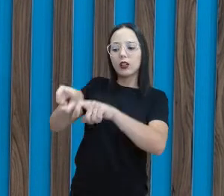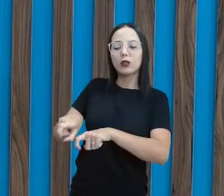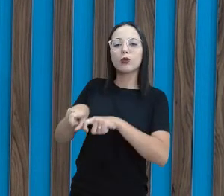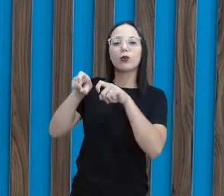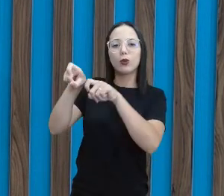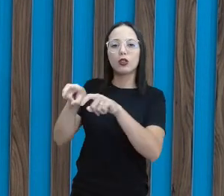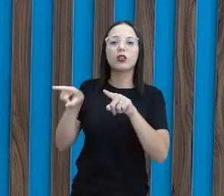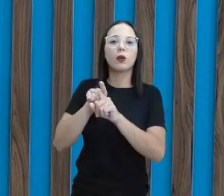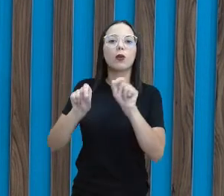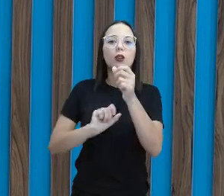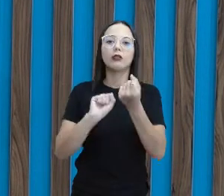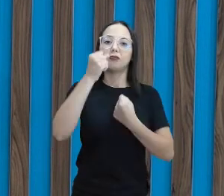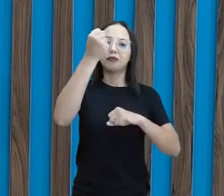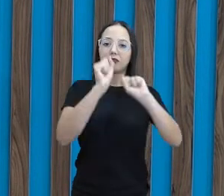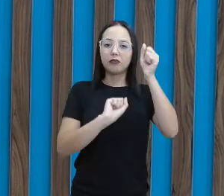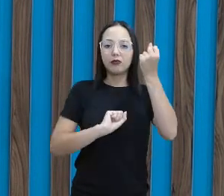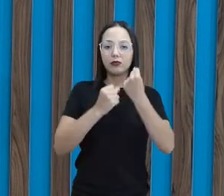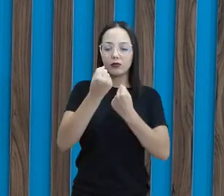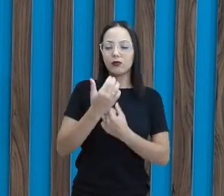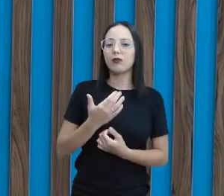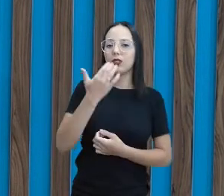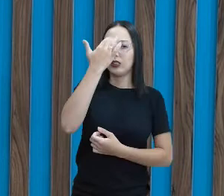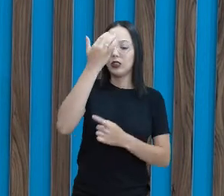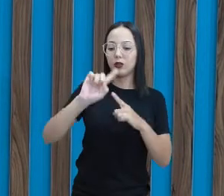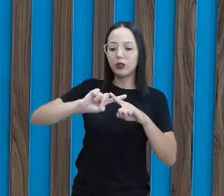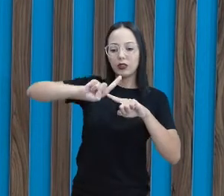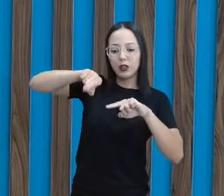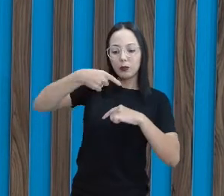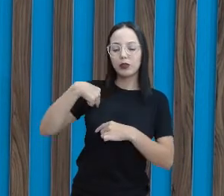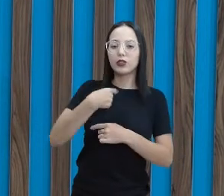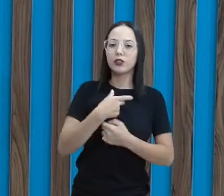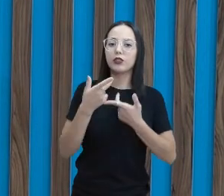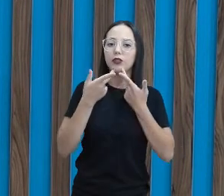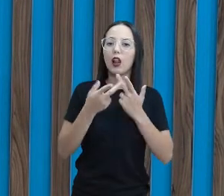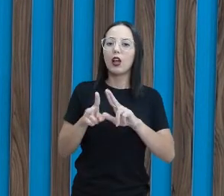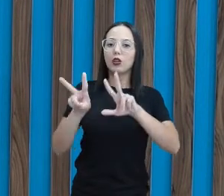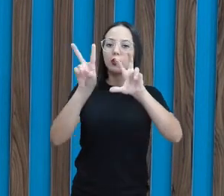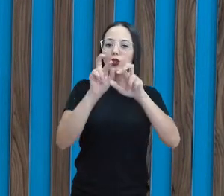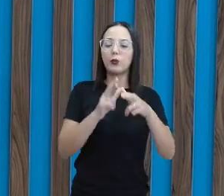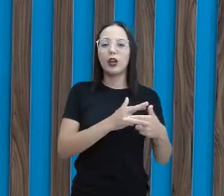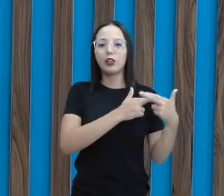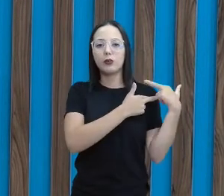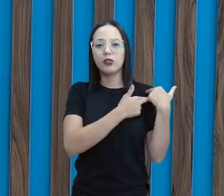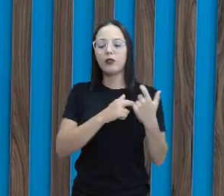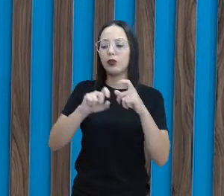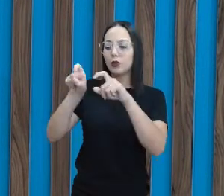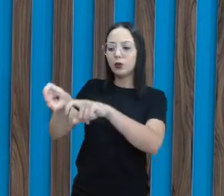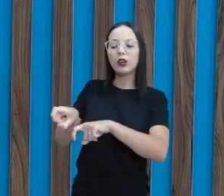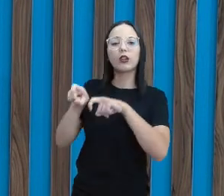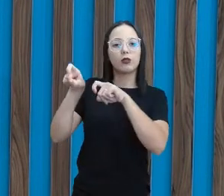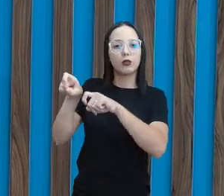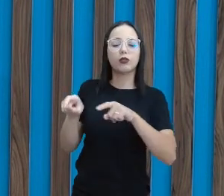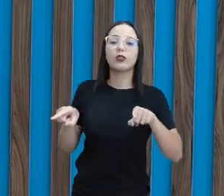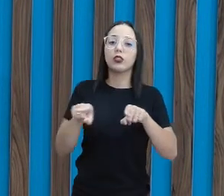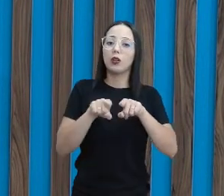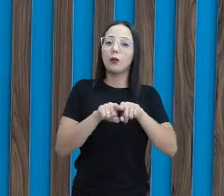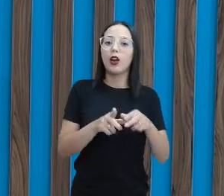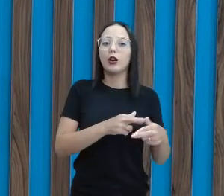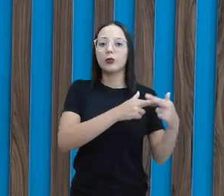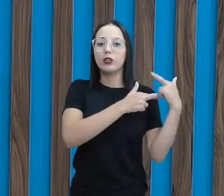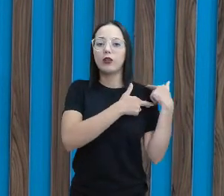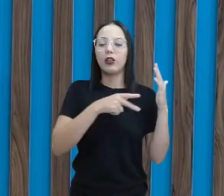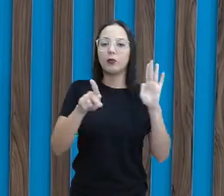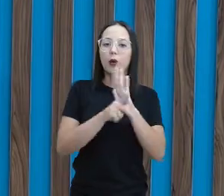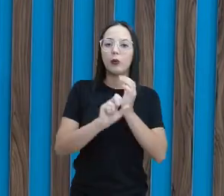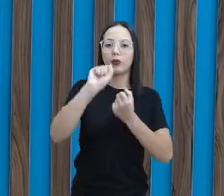como também da indústria. Depois aí vamos falar ainda sobre isso, essa responsabilidade do agricultor e a responsabilidade da